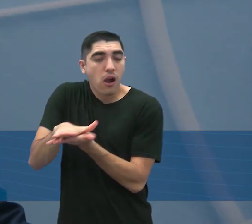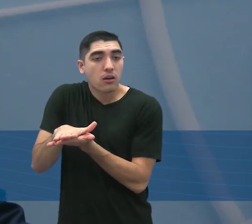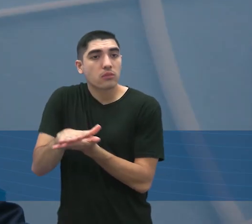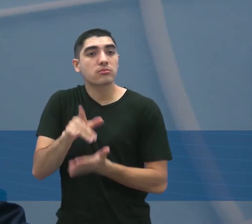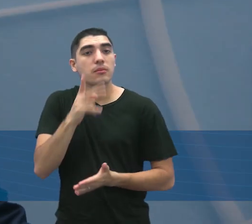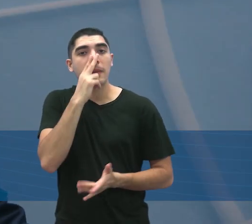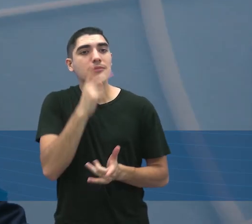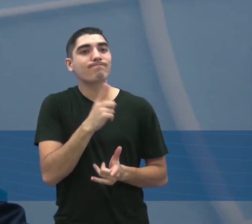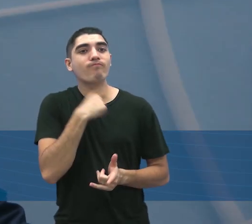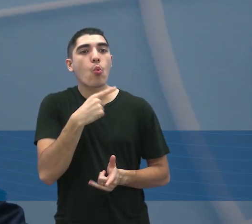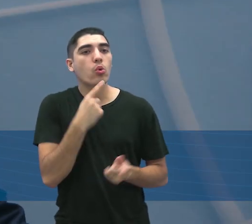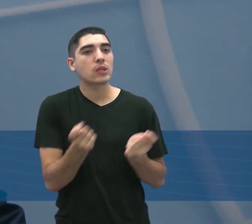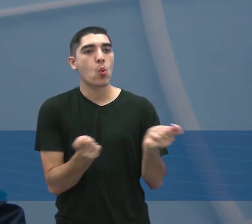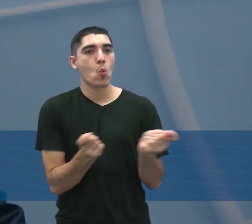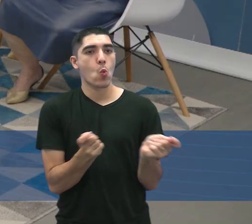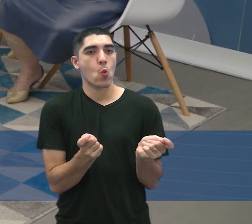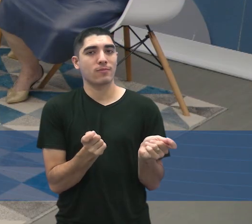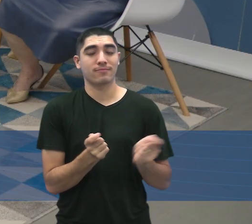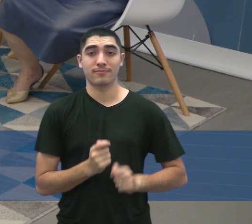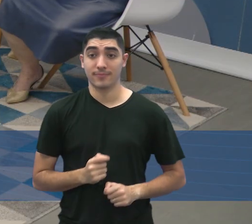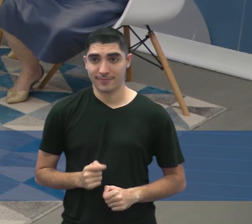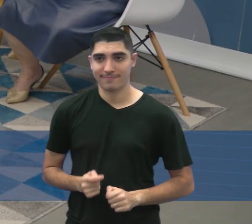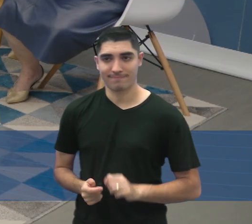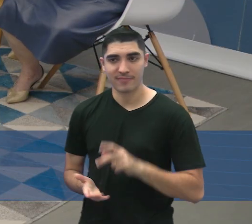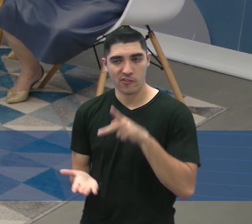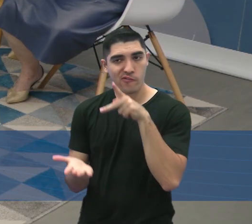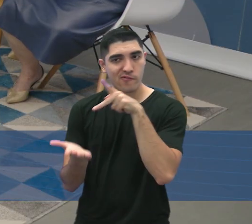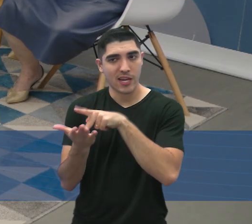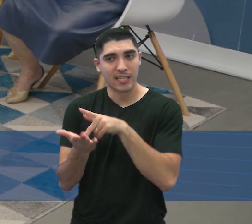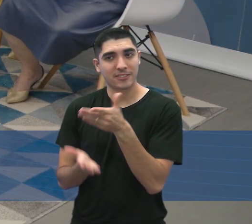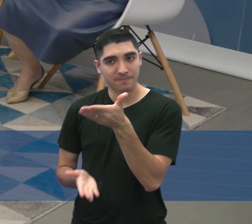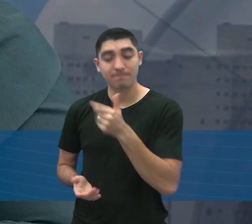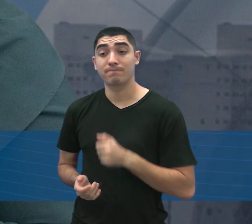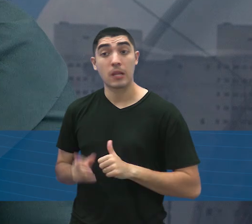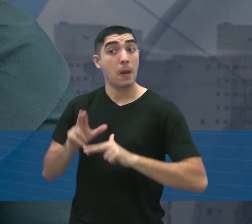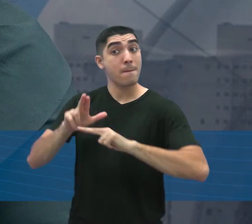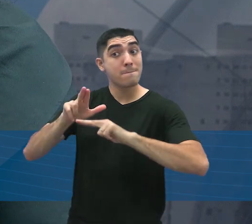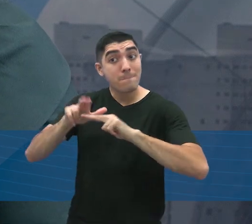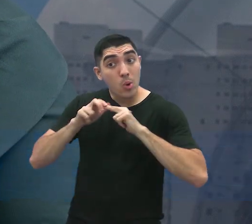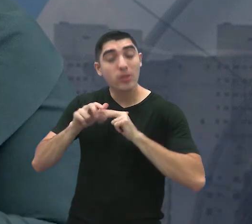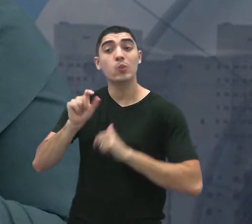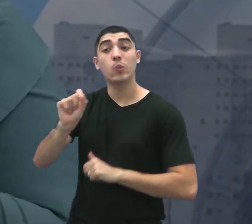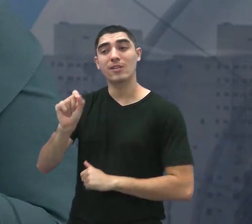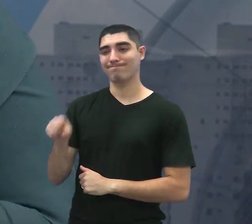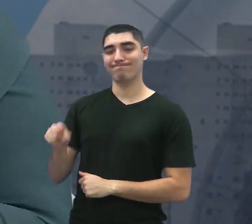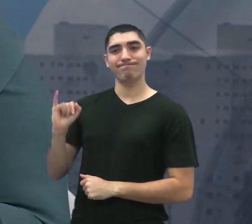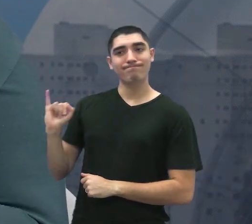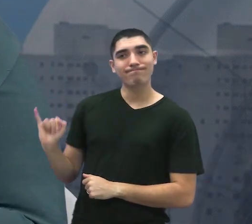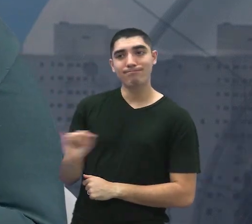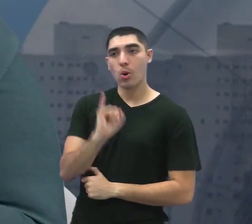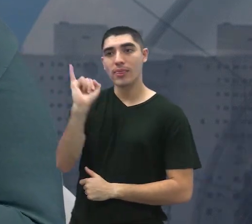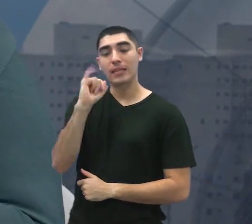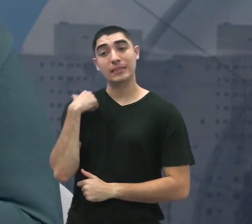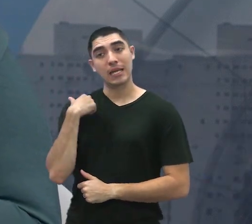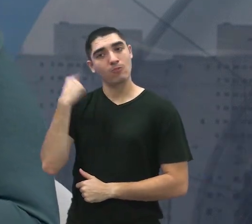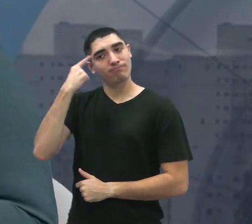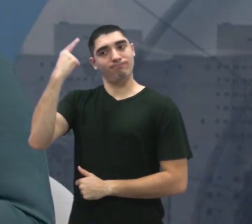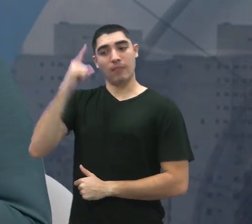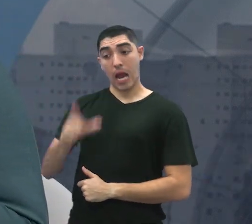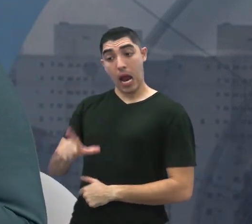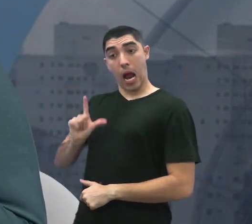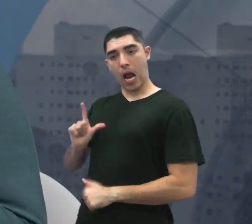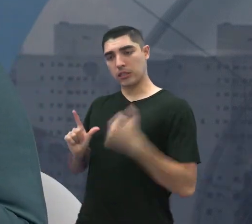tem esse controle realmente de fato, né? Exatamente, por isso que é tão importante que eu consiga me antecipar,